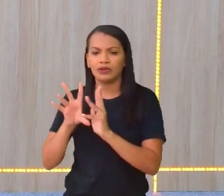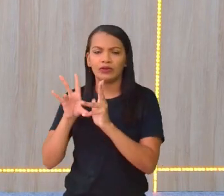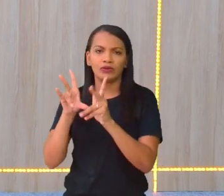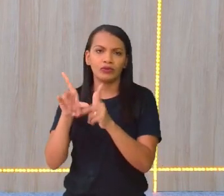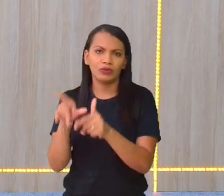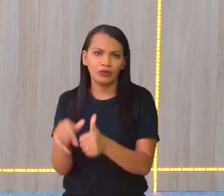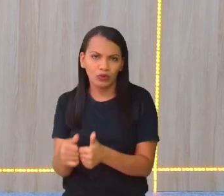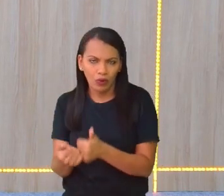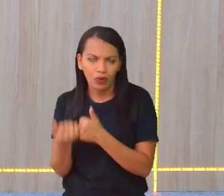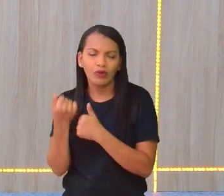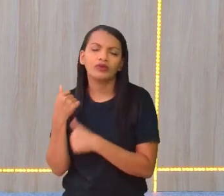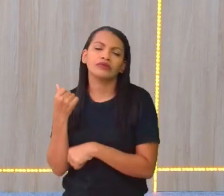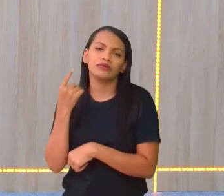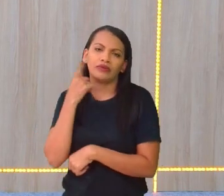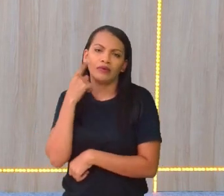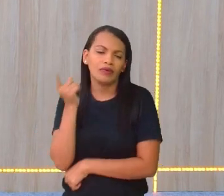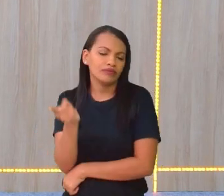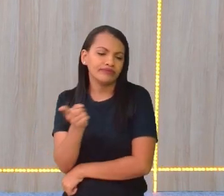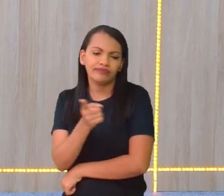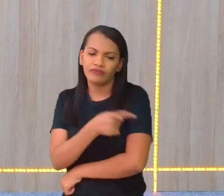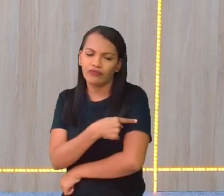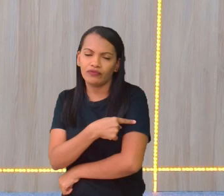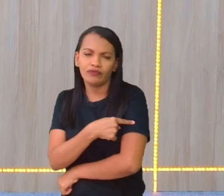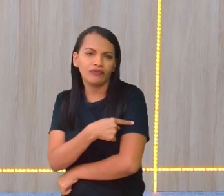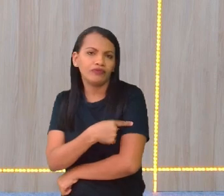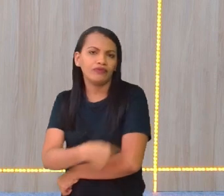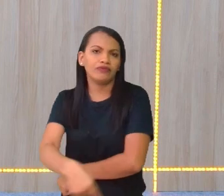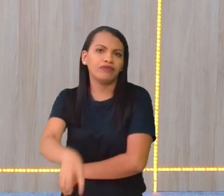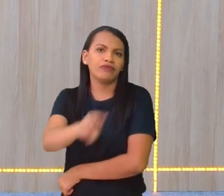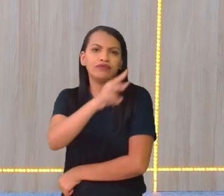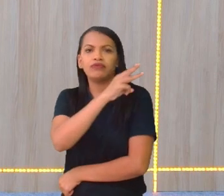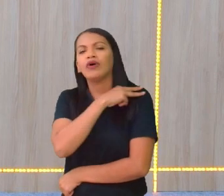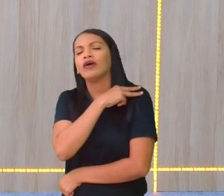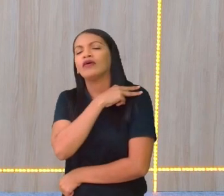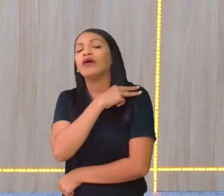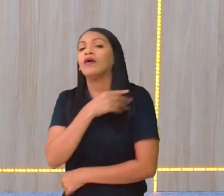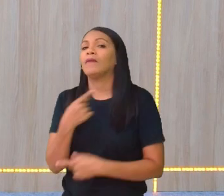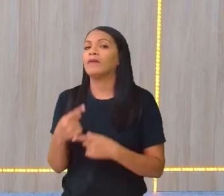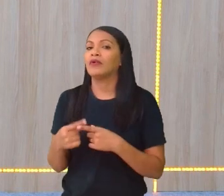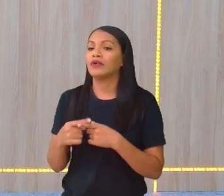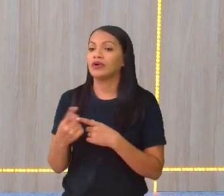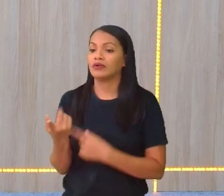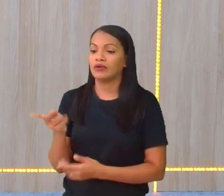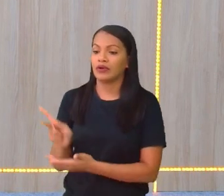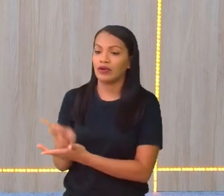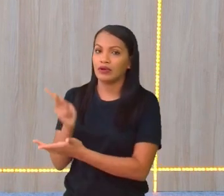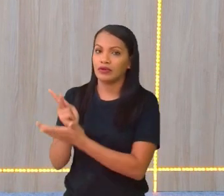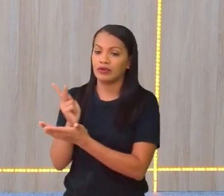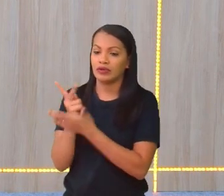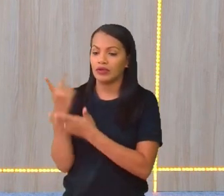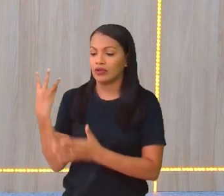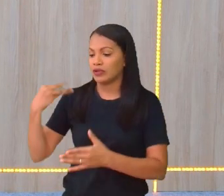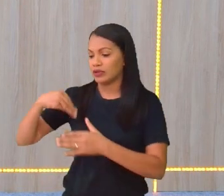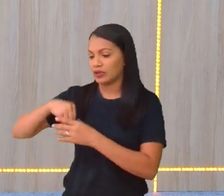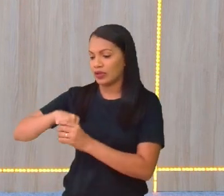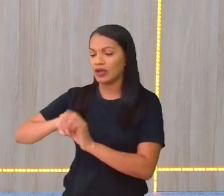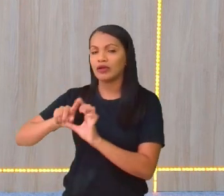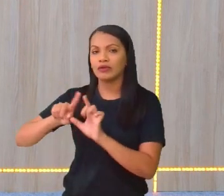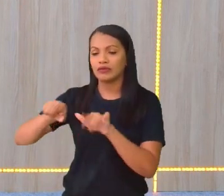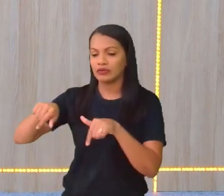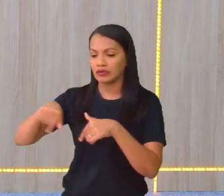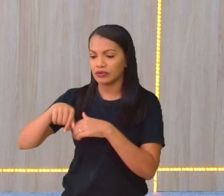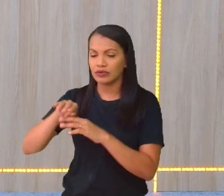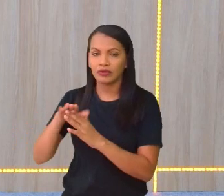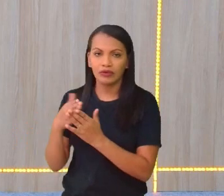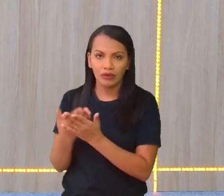todas as séries, não é? Porque quando eles estão acontecendo dentro do ambiente escolar, dentro